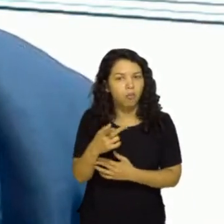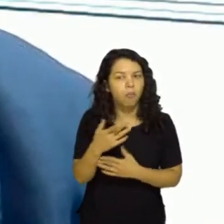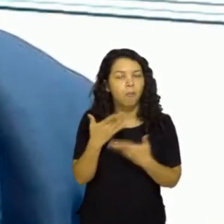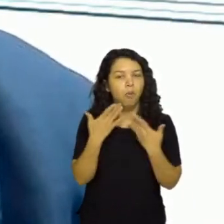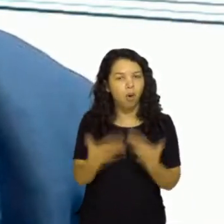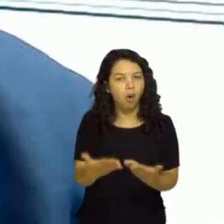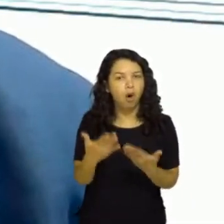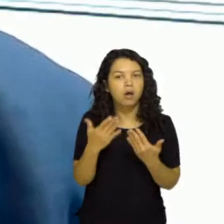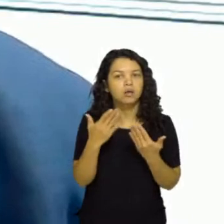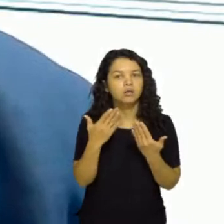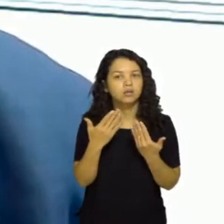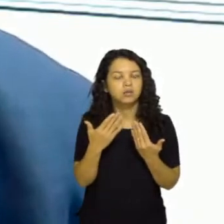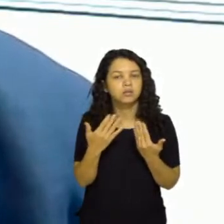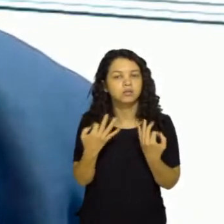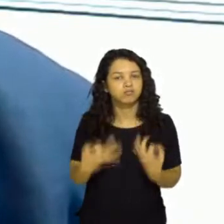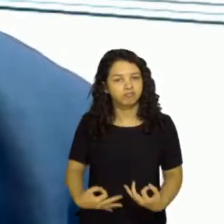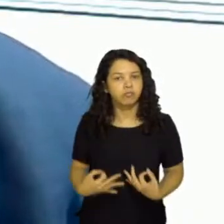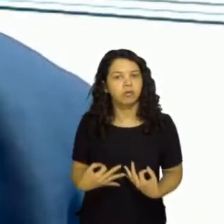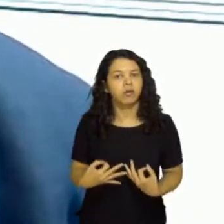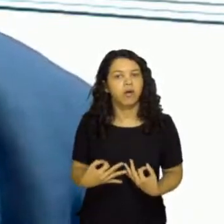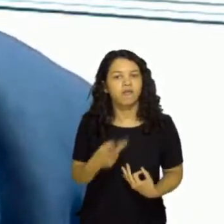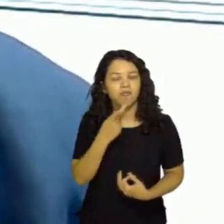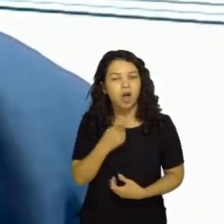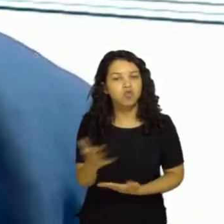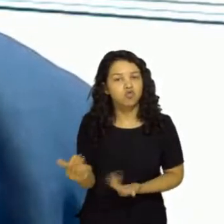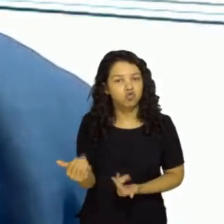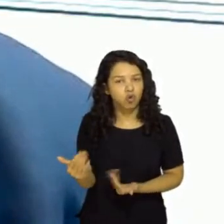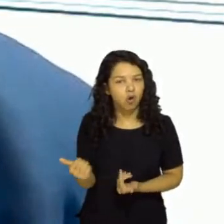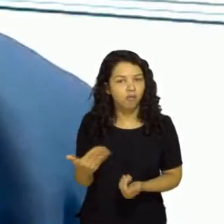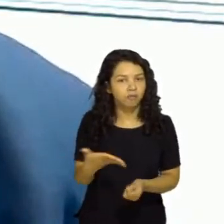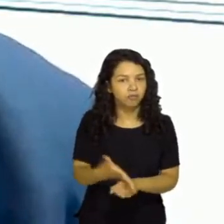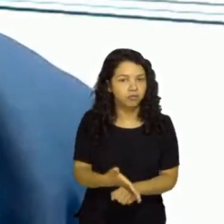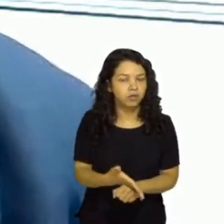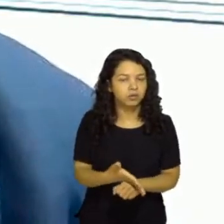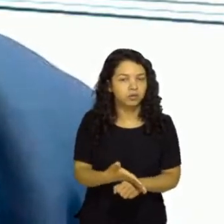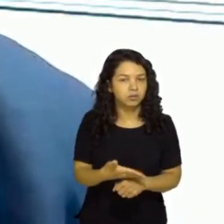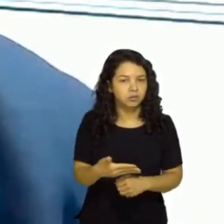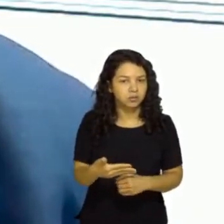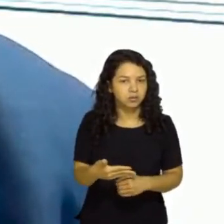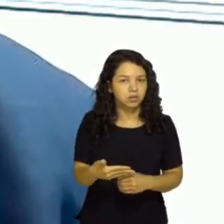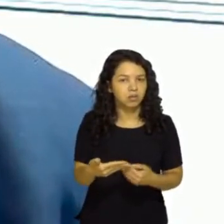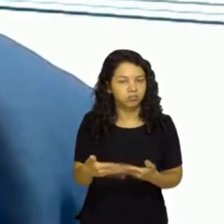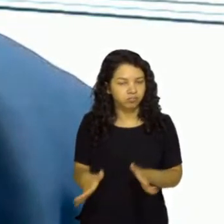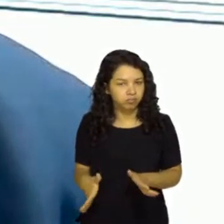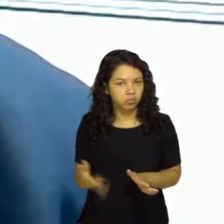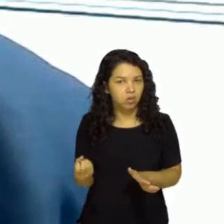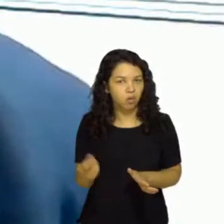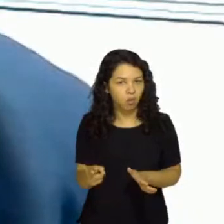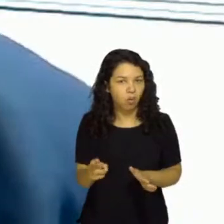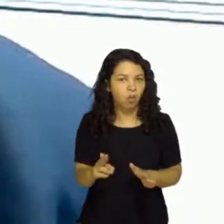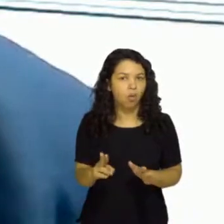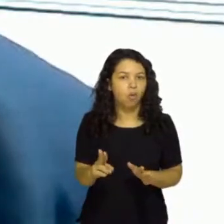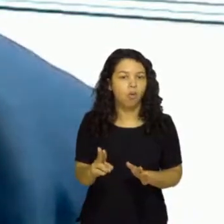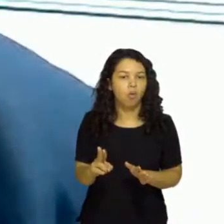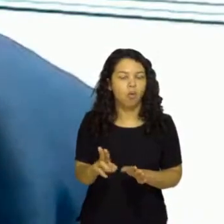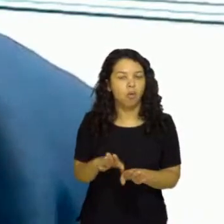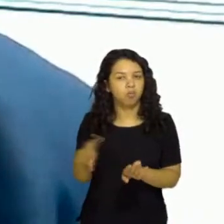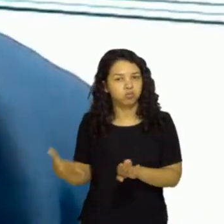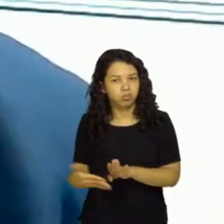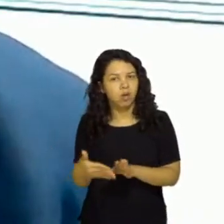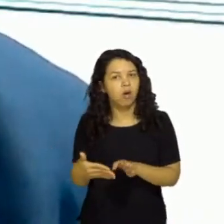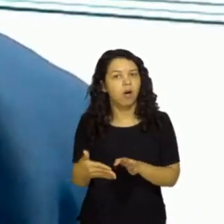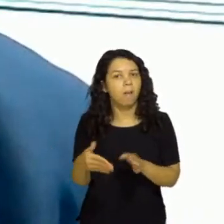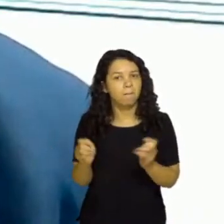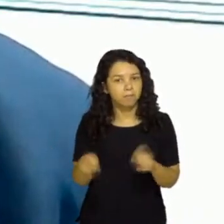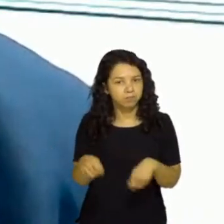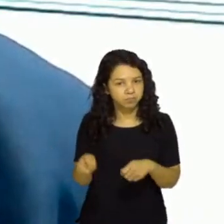de dignidade quando ele disse que o jovem vai entrar na nossa empresa, ou pela porta da frente ou pela porta do fundo. Que seja pela porta da frente,